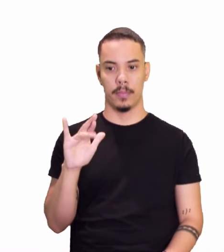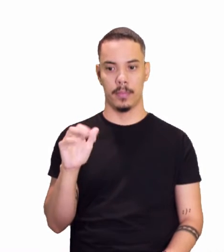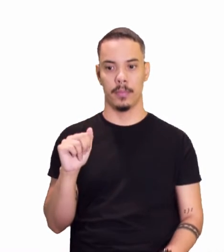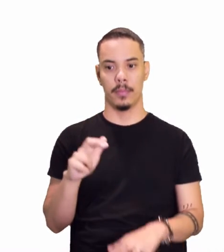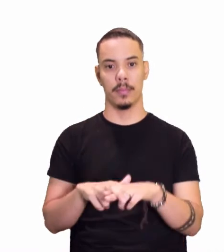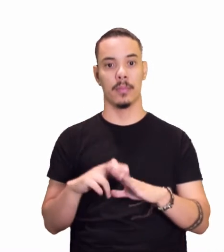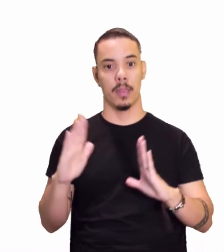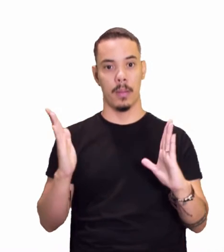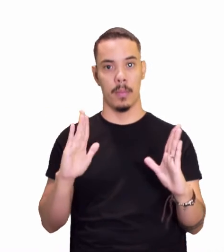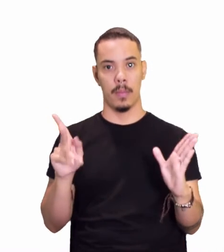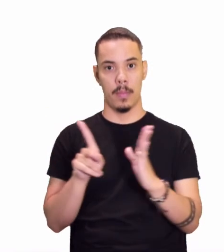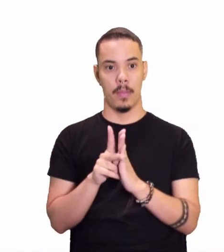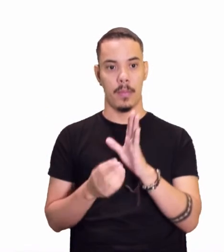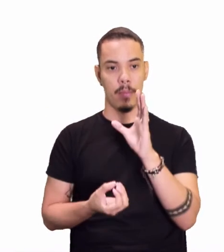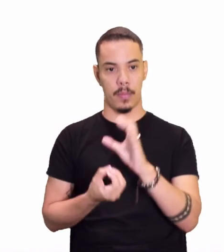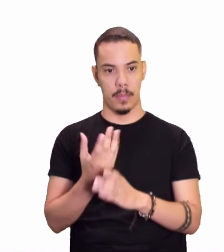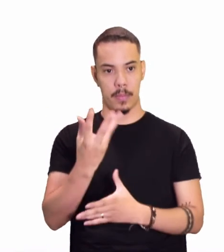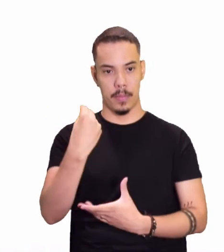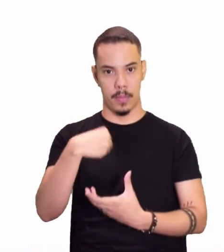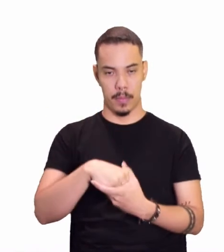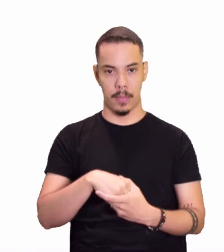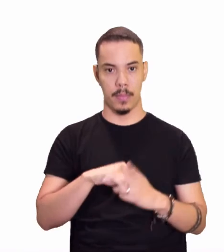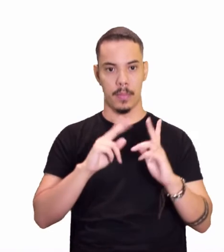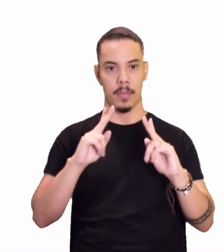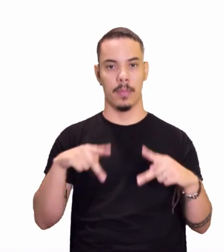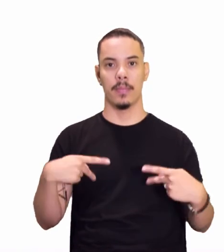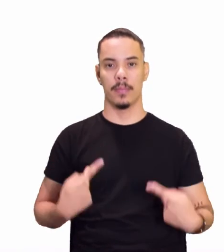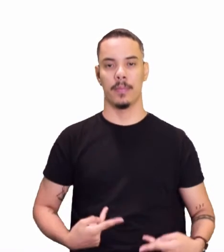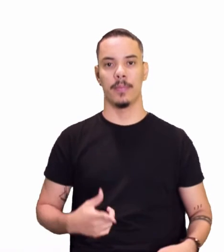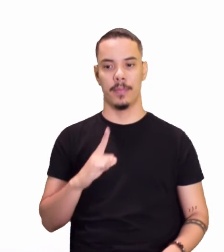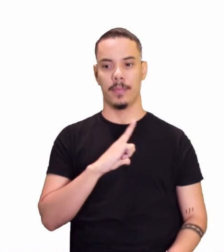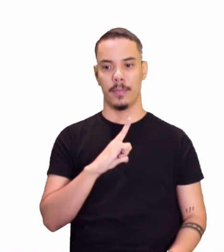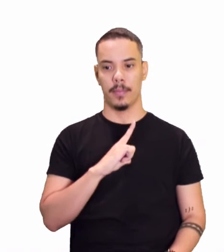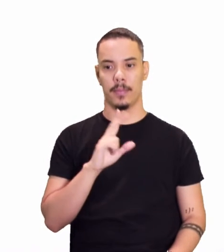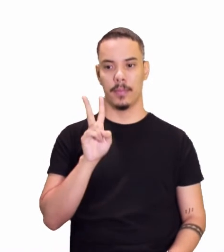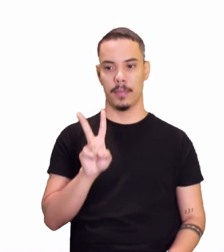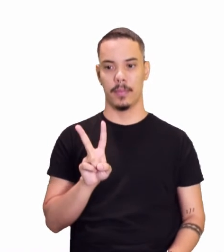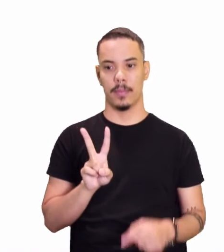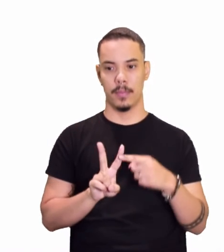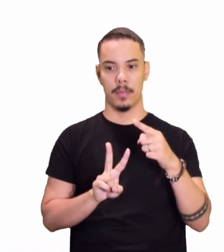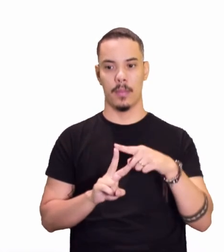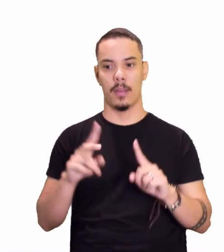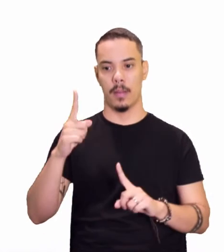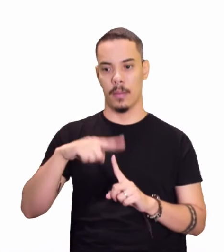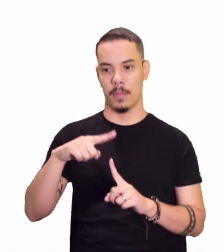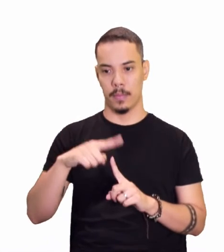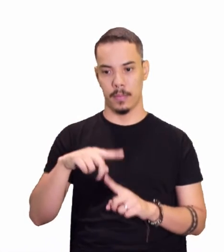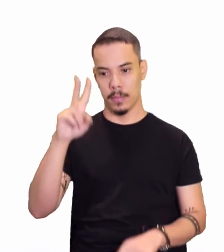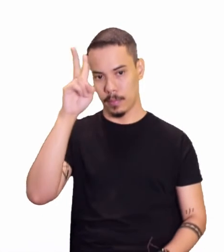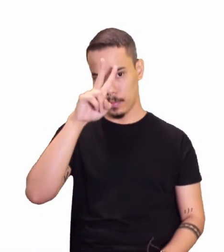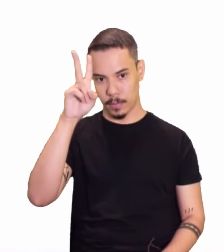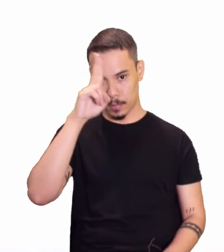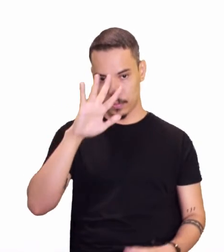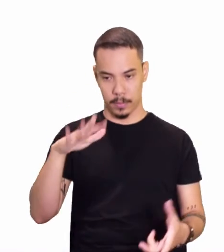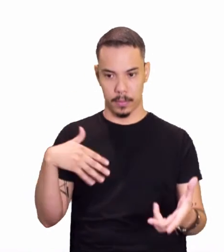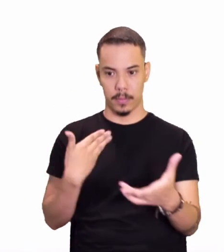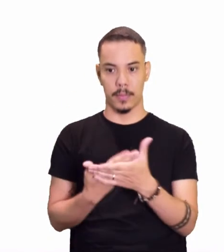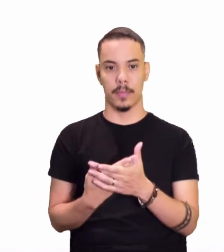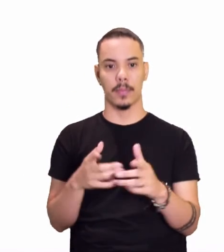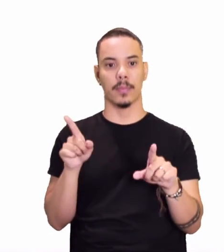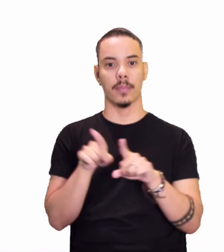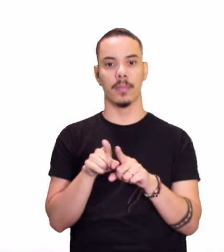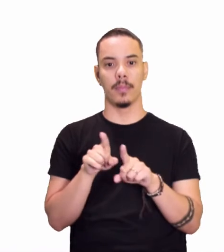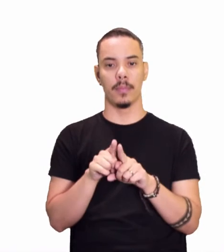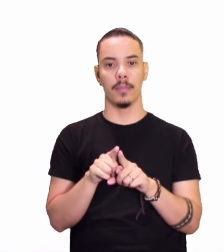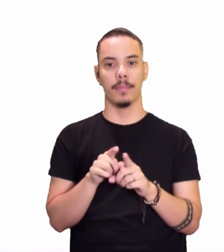dessa produção, no humanismo, nós vamos ter esses dois tipos, crônica historiográfica e as